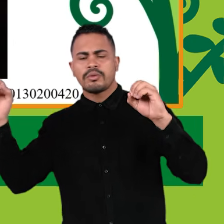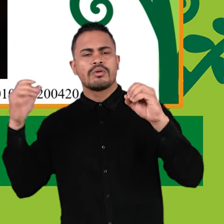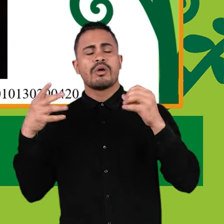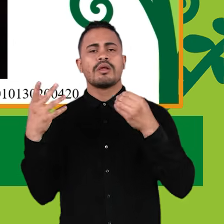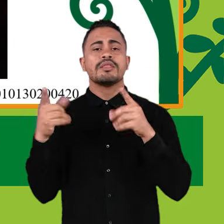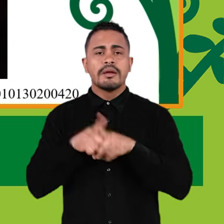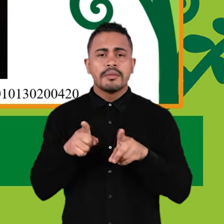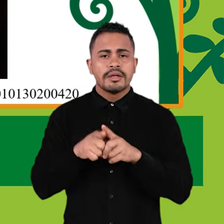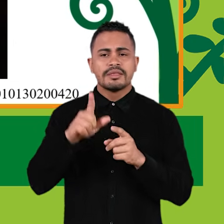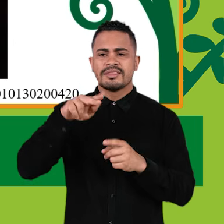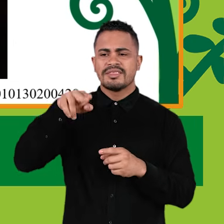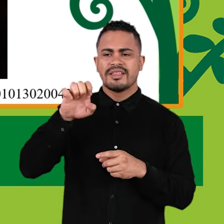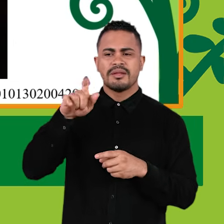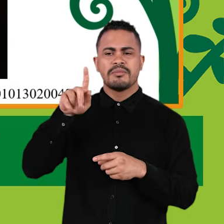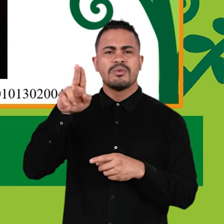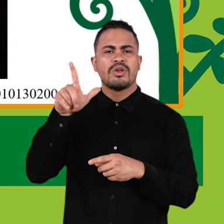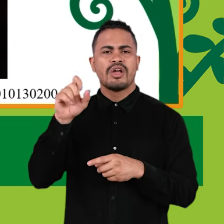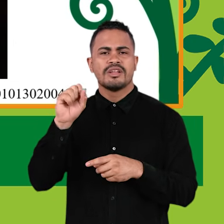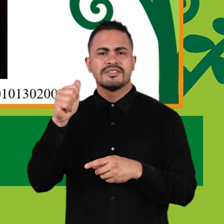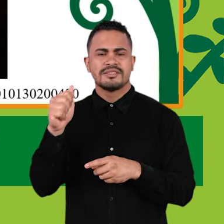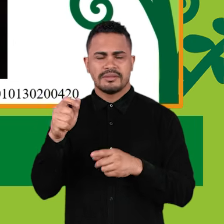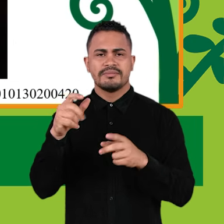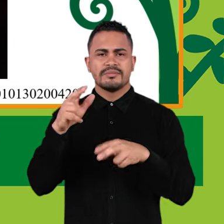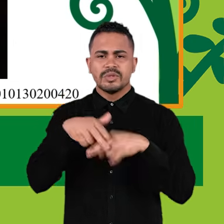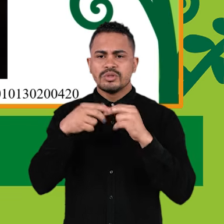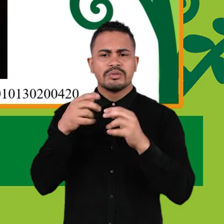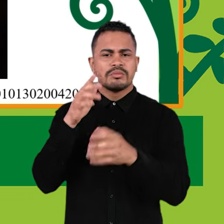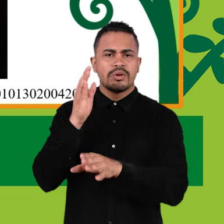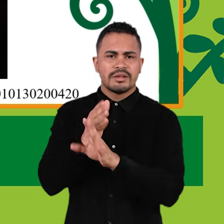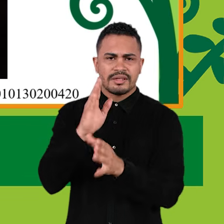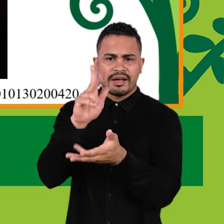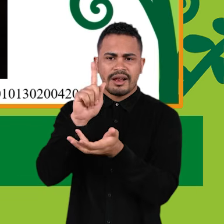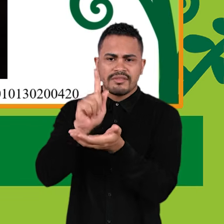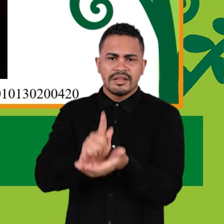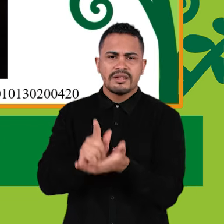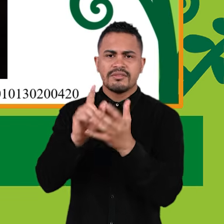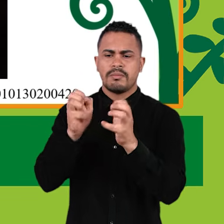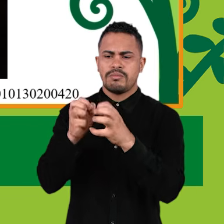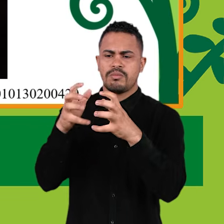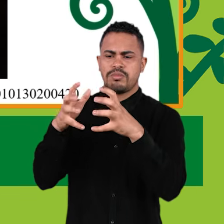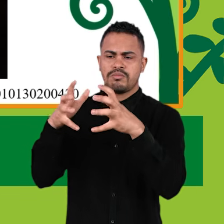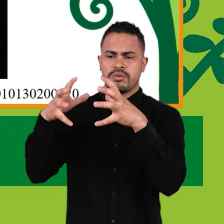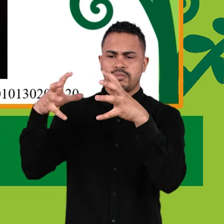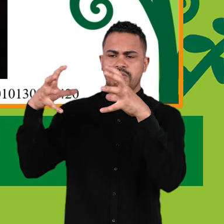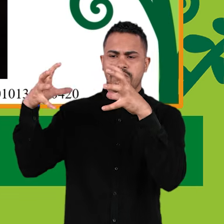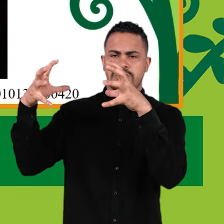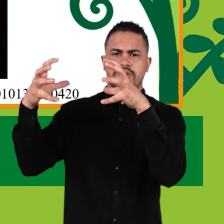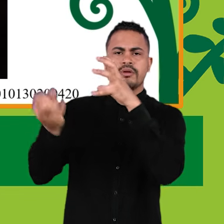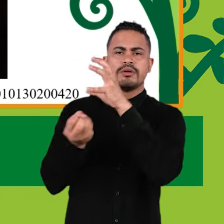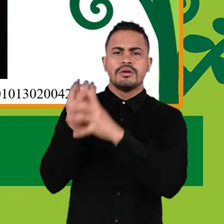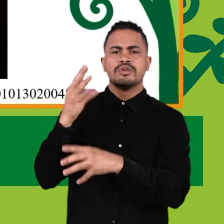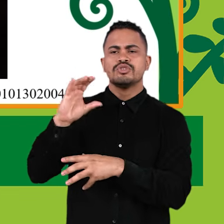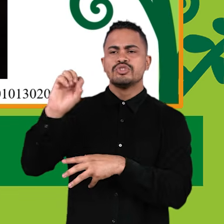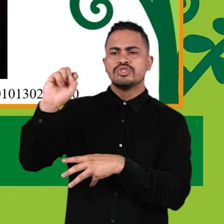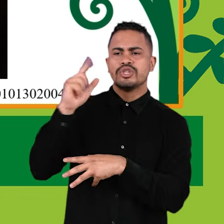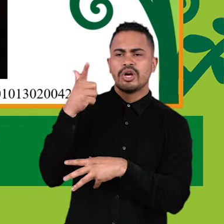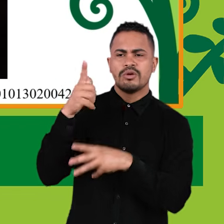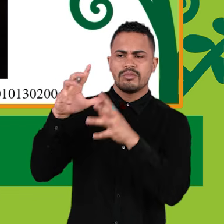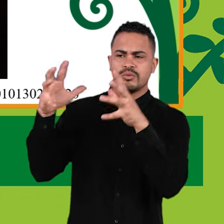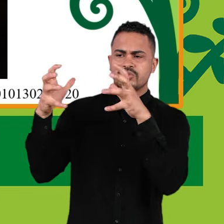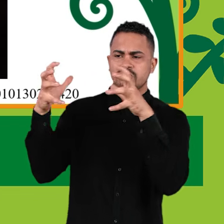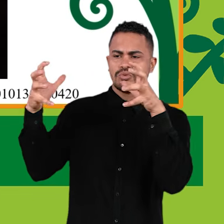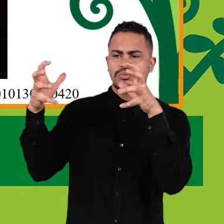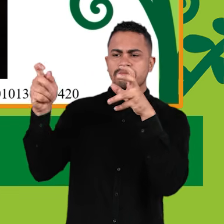poeira cósmica que pela gravidade ela vai se aglomerando cada vez mais, vai formando ali uma estrela que vai com a sua